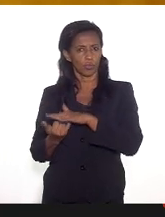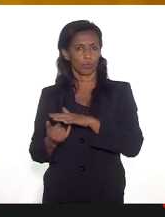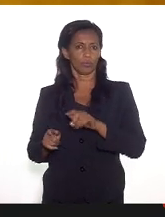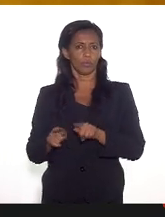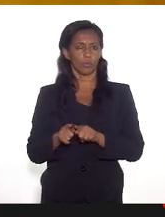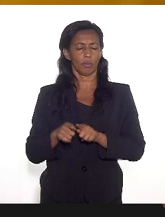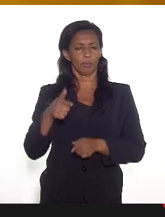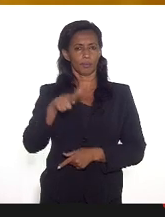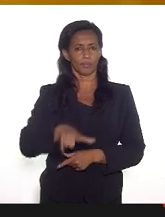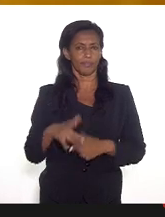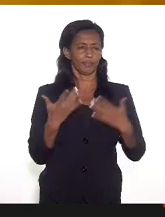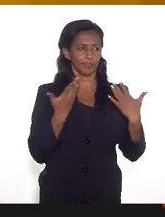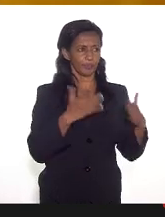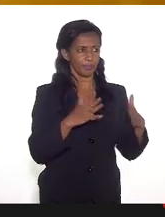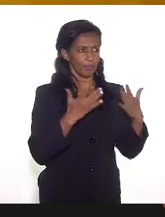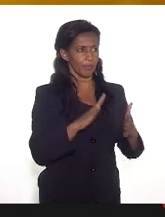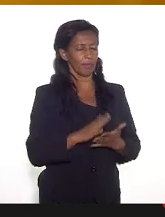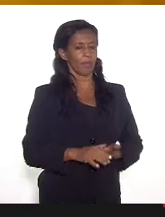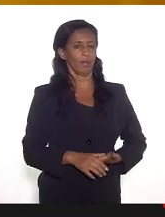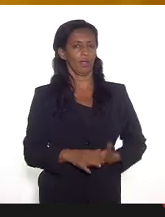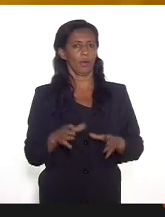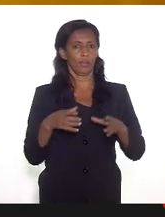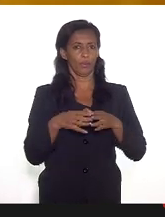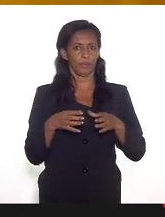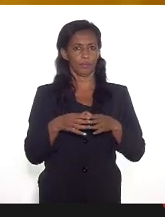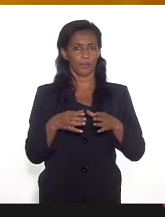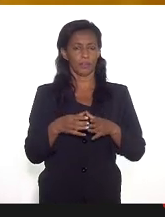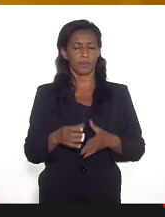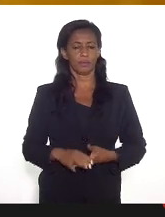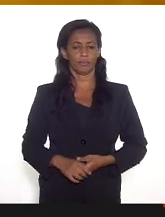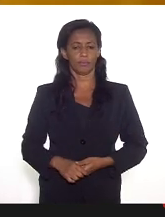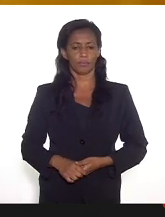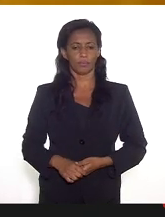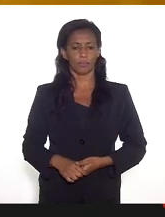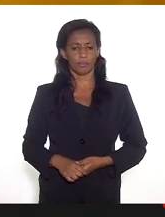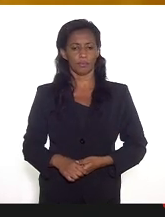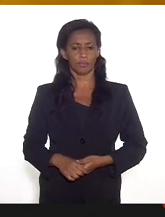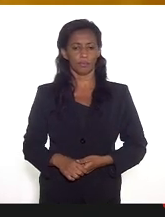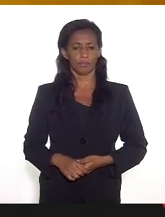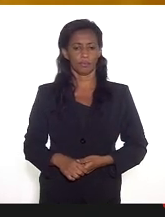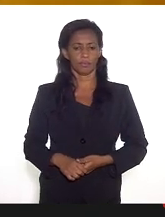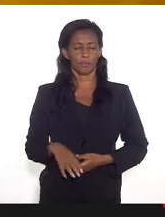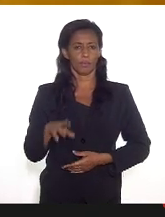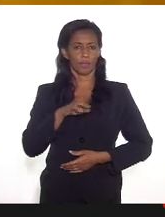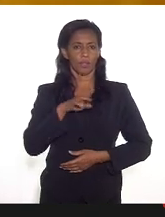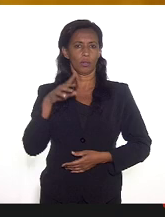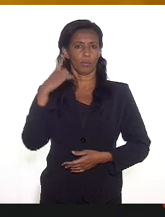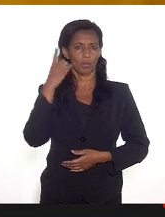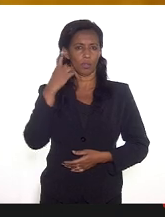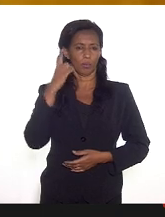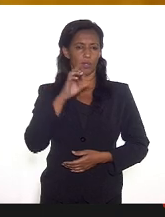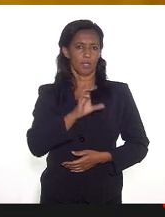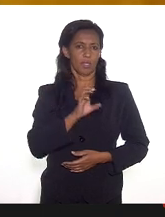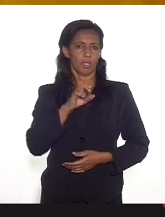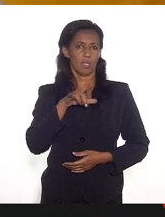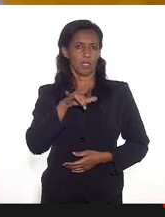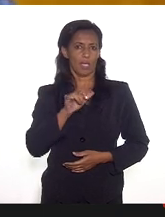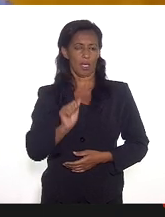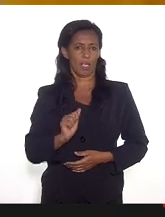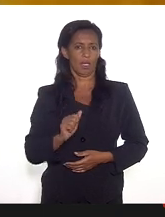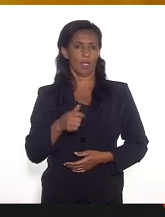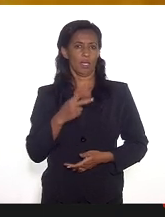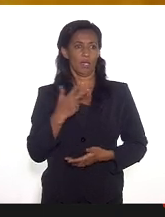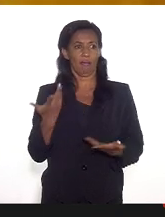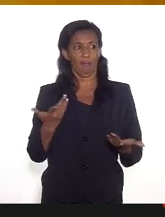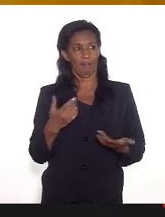mais uma vez, parabenizar a comissão, aí, no nome da deputada Célia Jordão, né? Que acabei